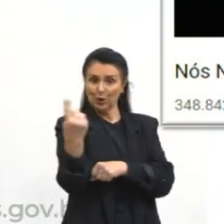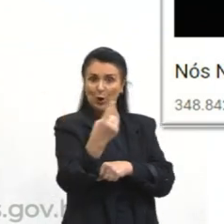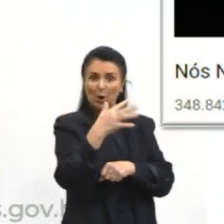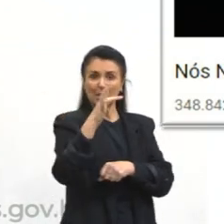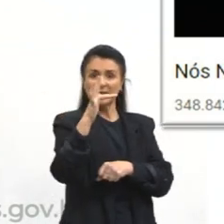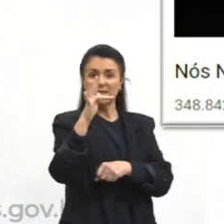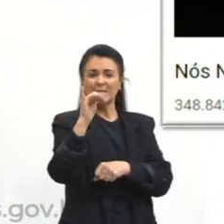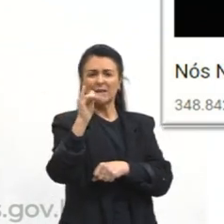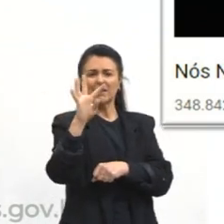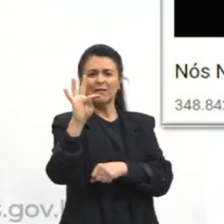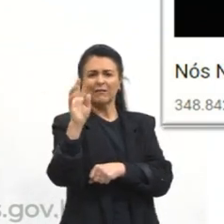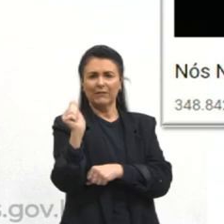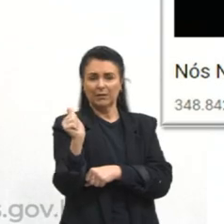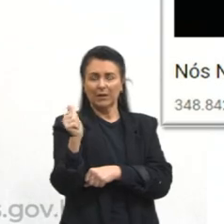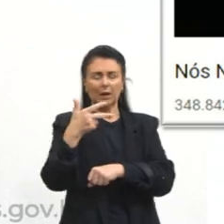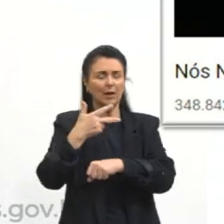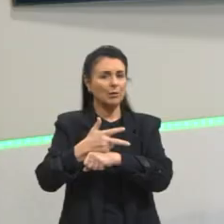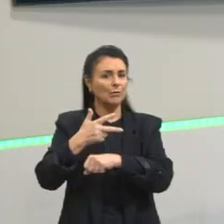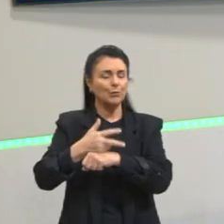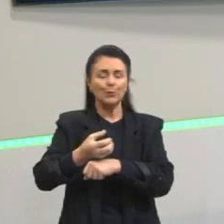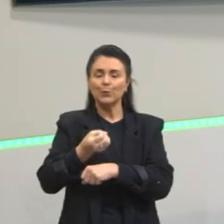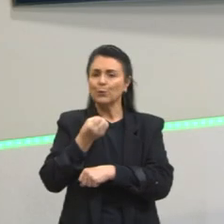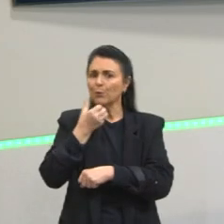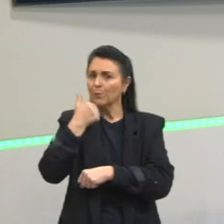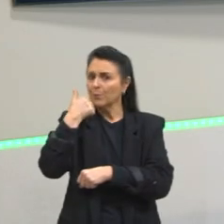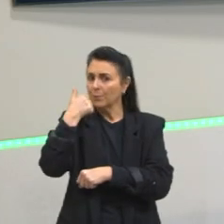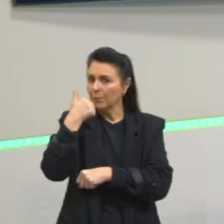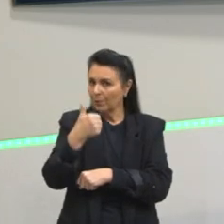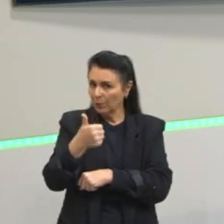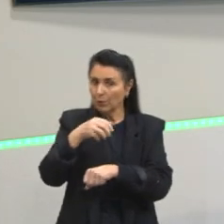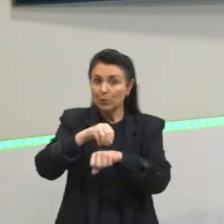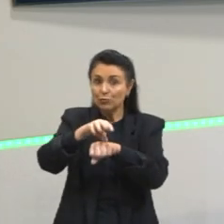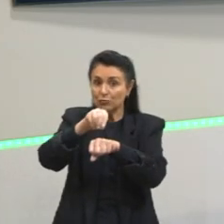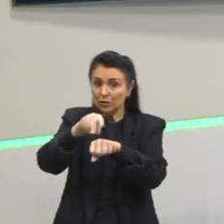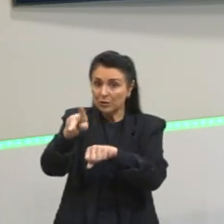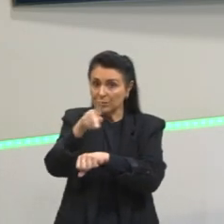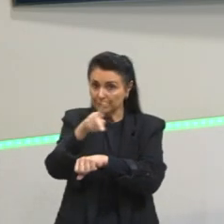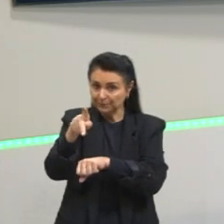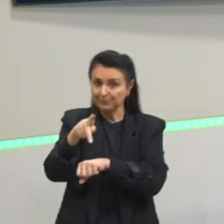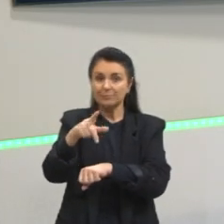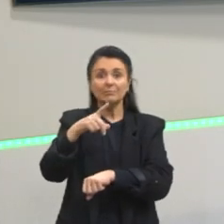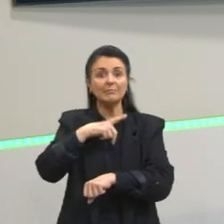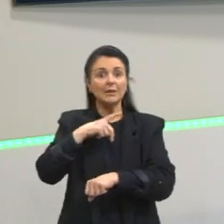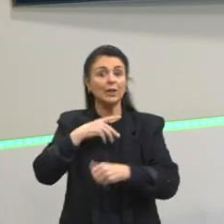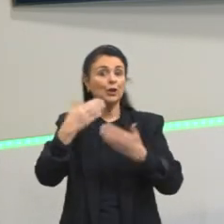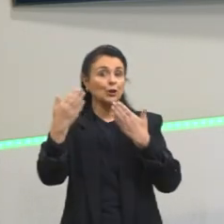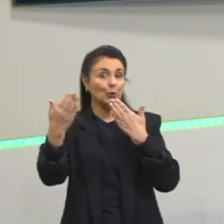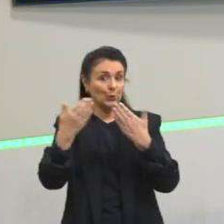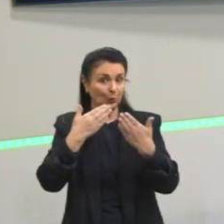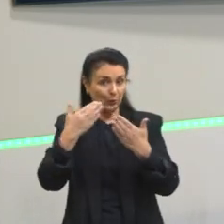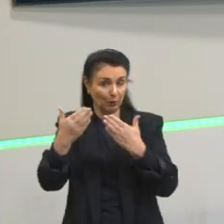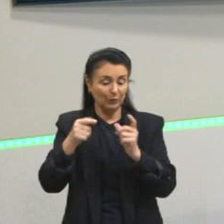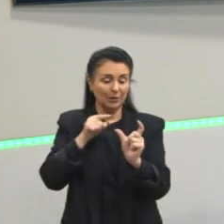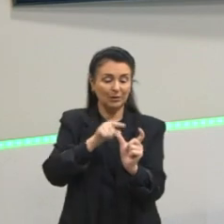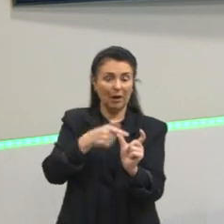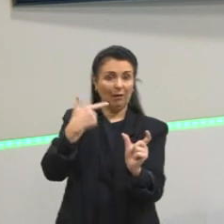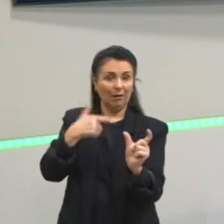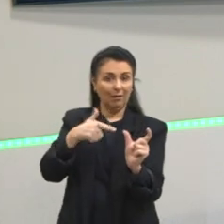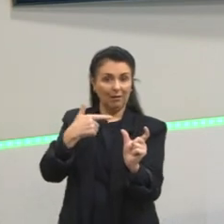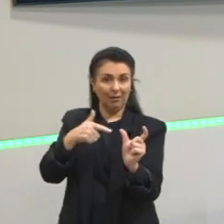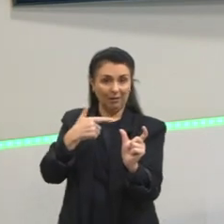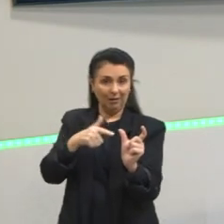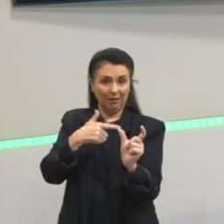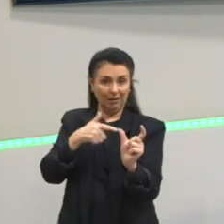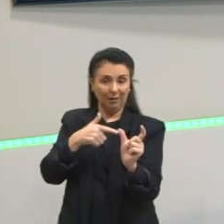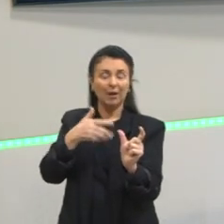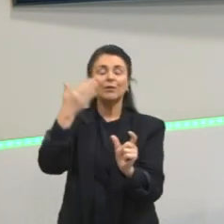vídeo fantástico e engraçadíssimo se você tem alguma dúvida sobre o que é pleonasmo corre lá que